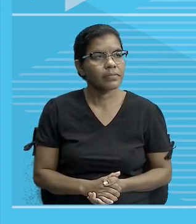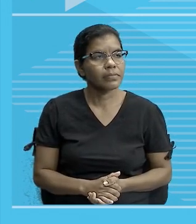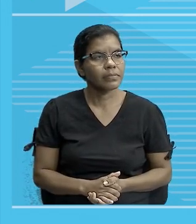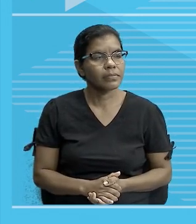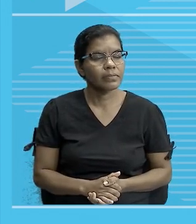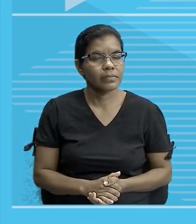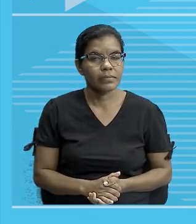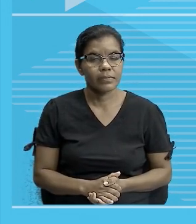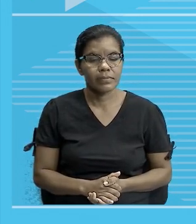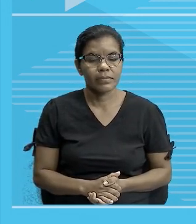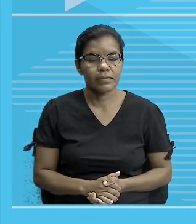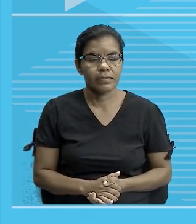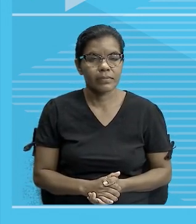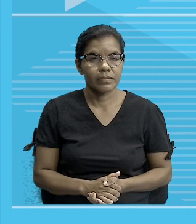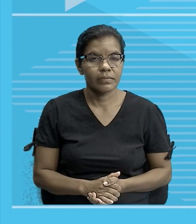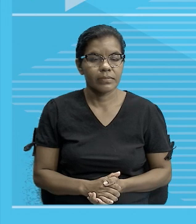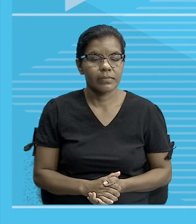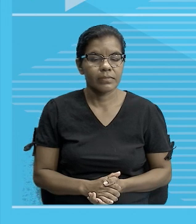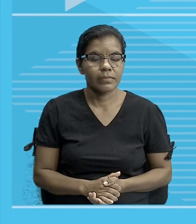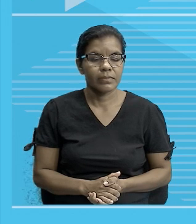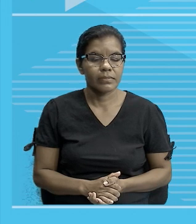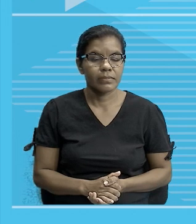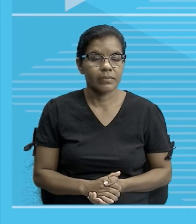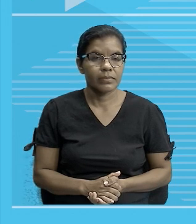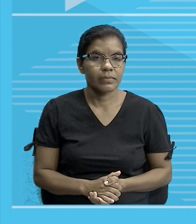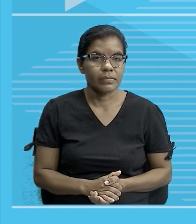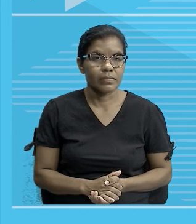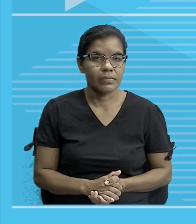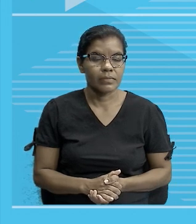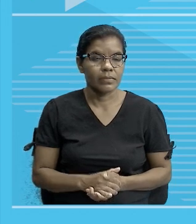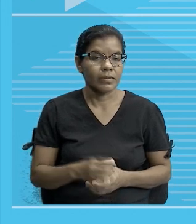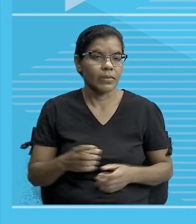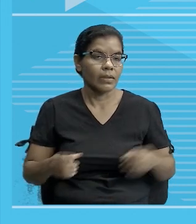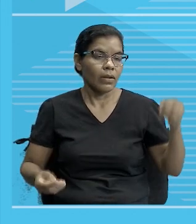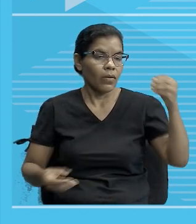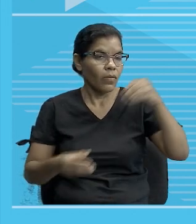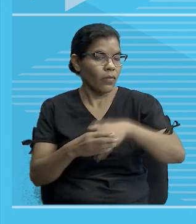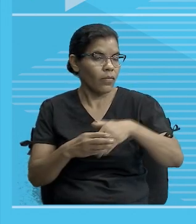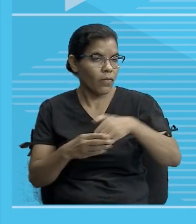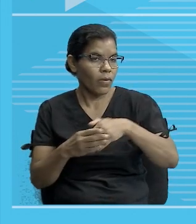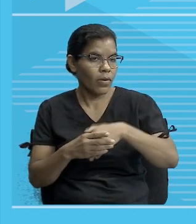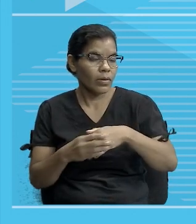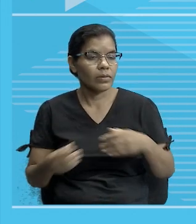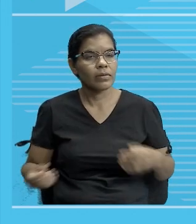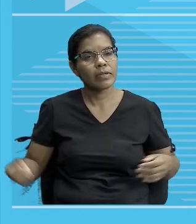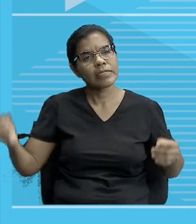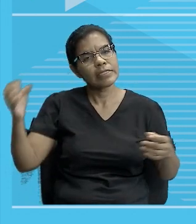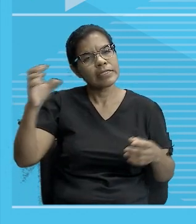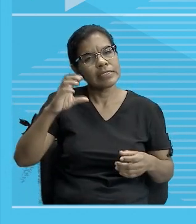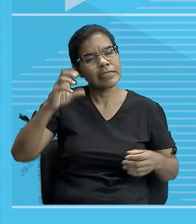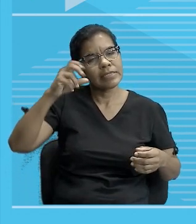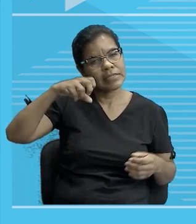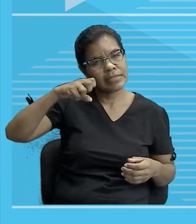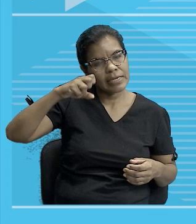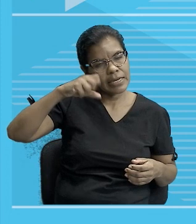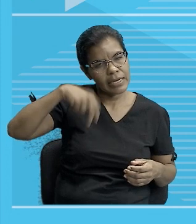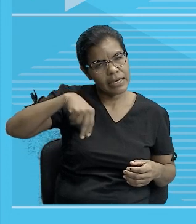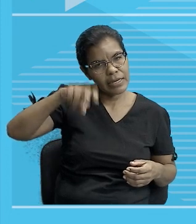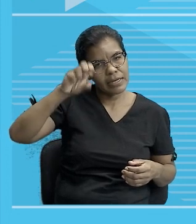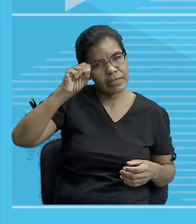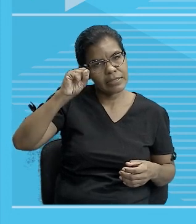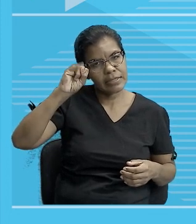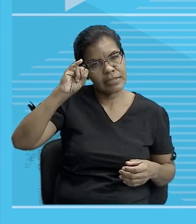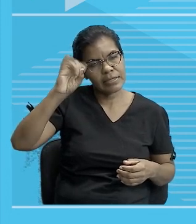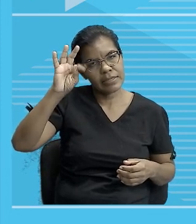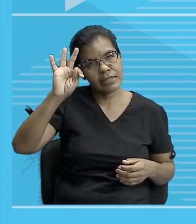lísios? Os lísios estão fora, porque o voto agora é censitário. E o que é um voto censitário? É